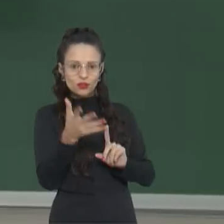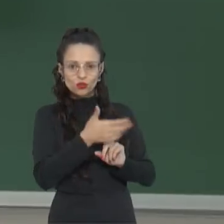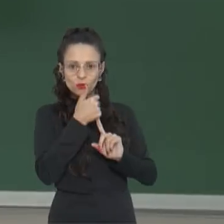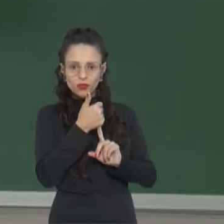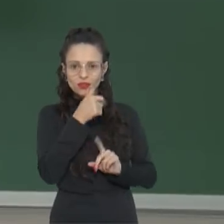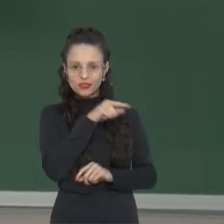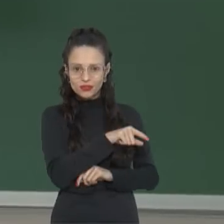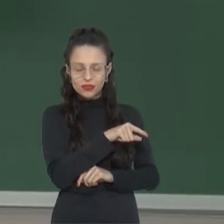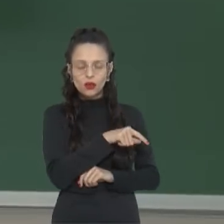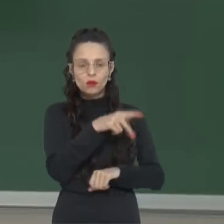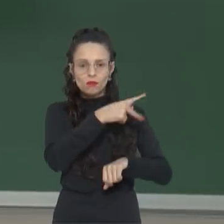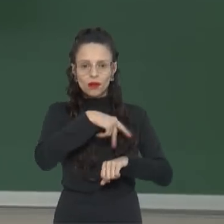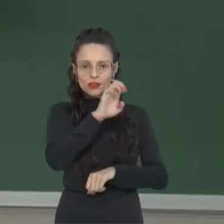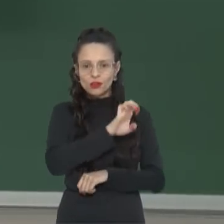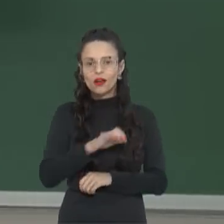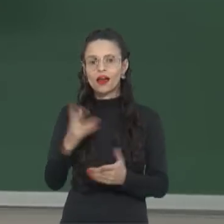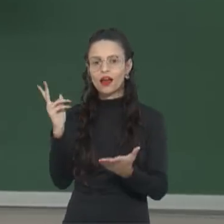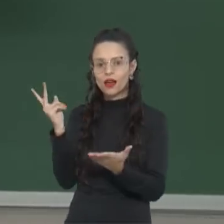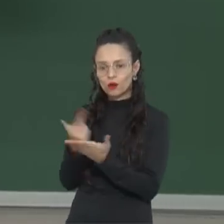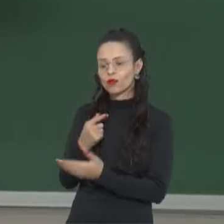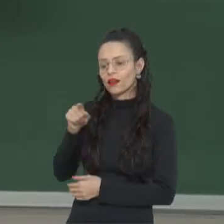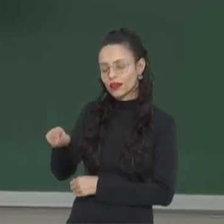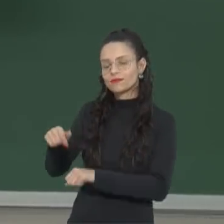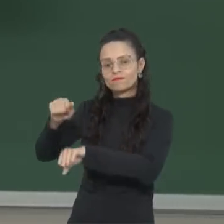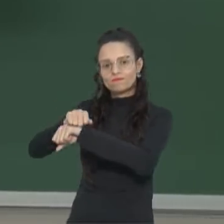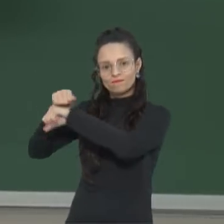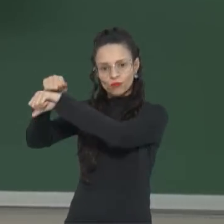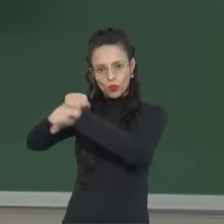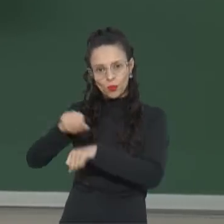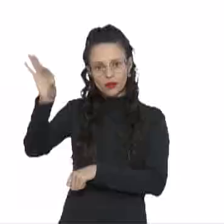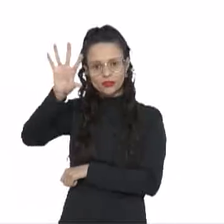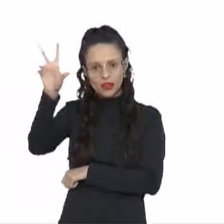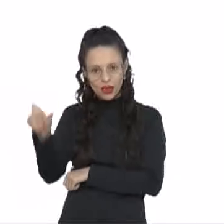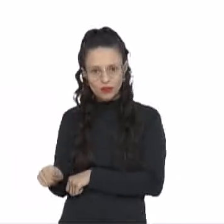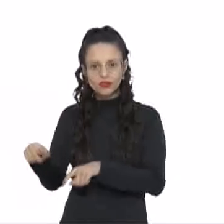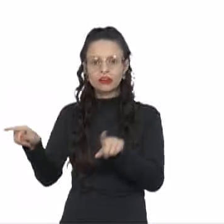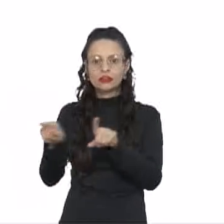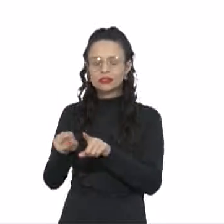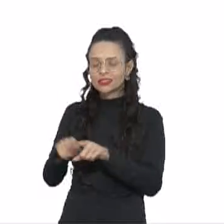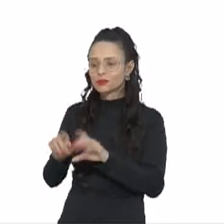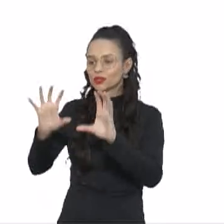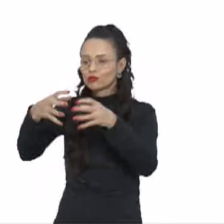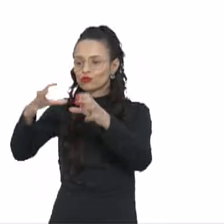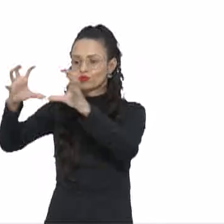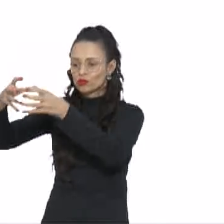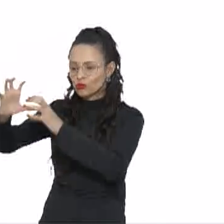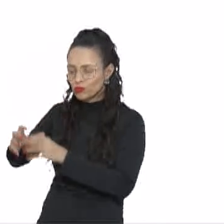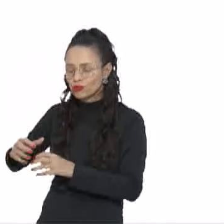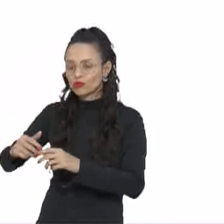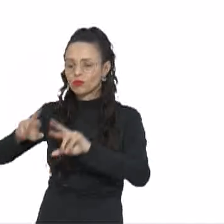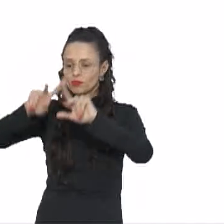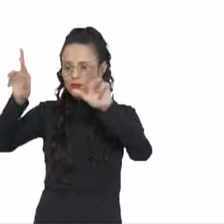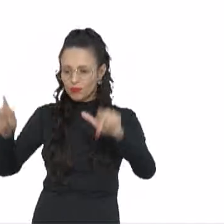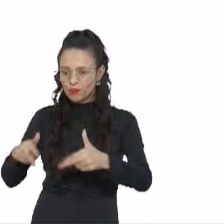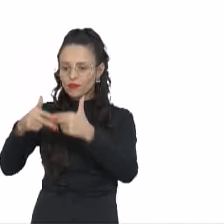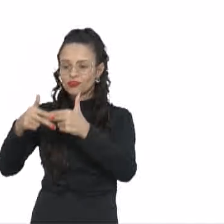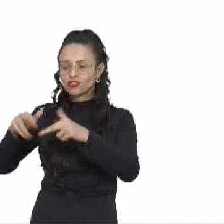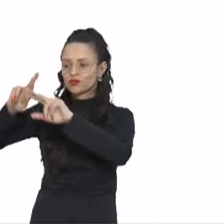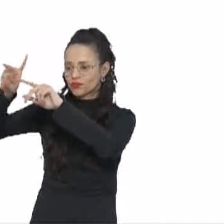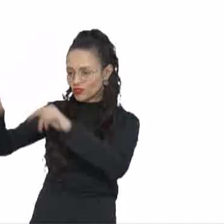criaram uma grande pobreza na África. Os conflitos entre as etnias e as fronteiras